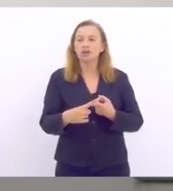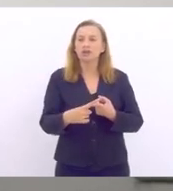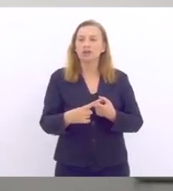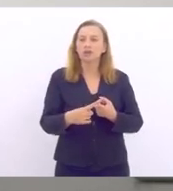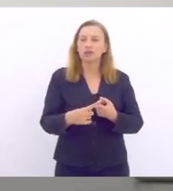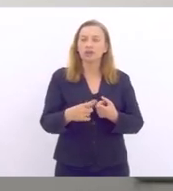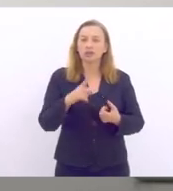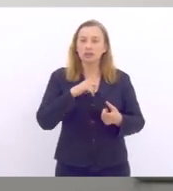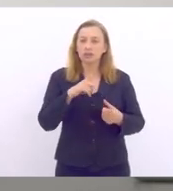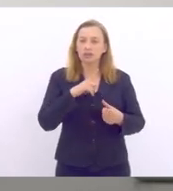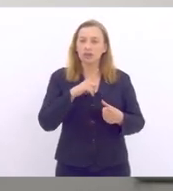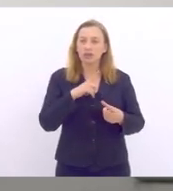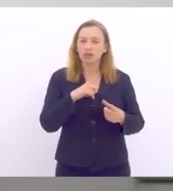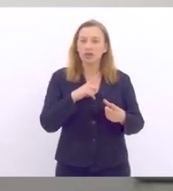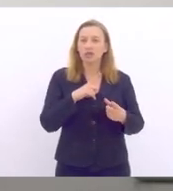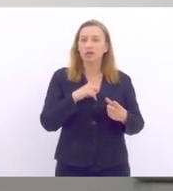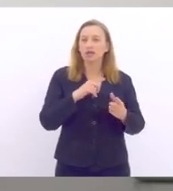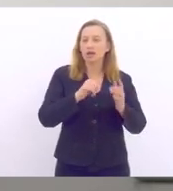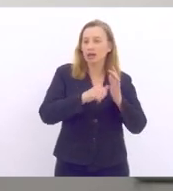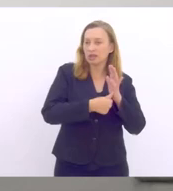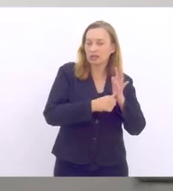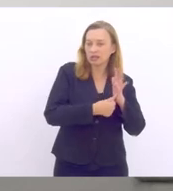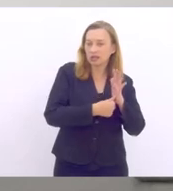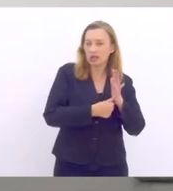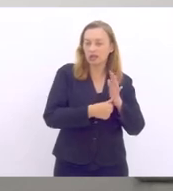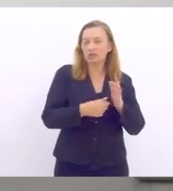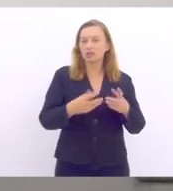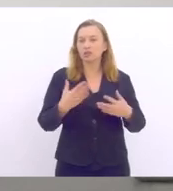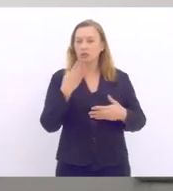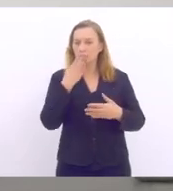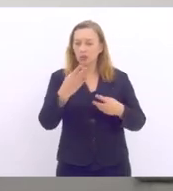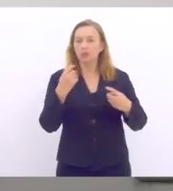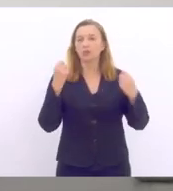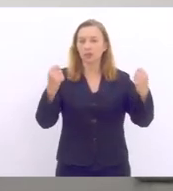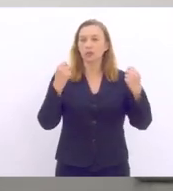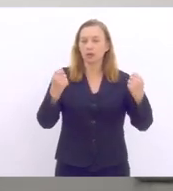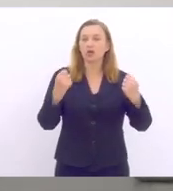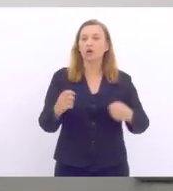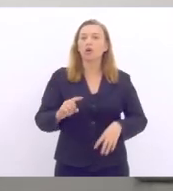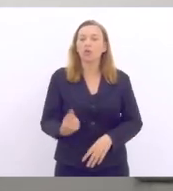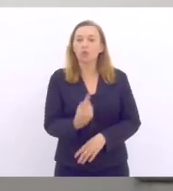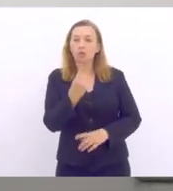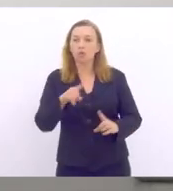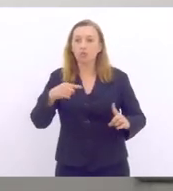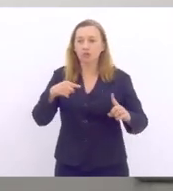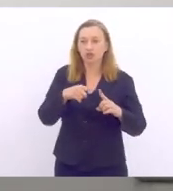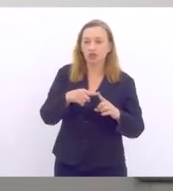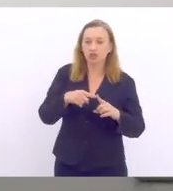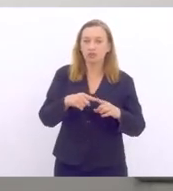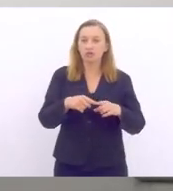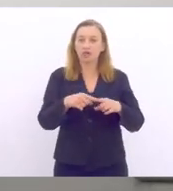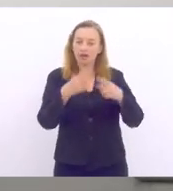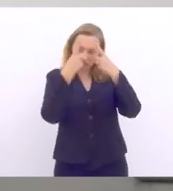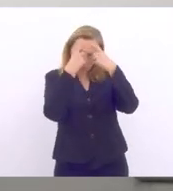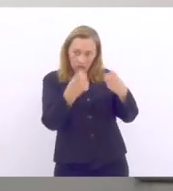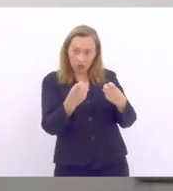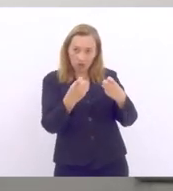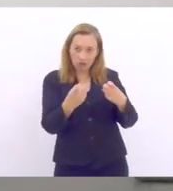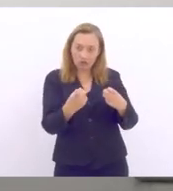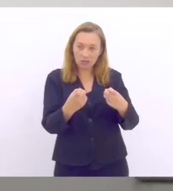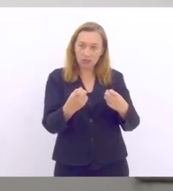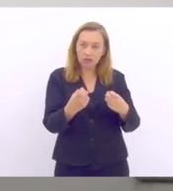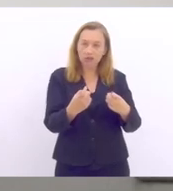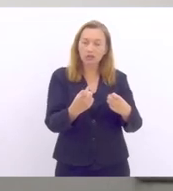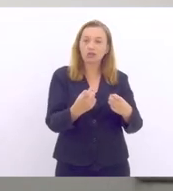torcedor violento, que o único objetivo dele é ir ao estádio para tumultuar, que ela resguarde a